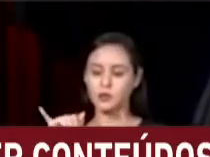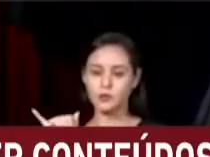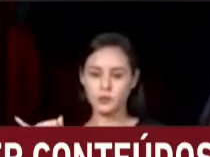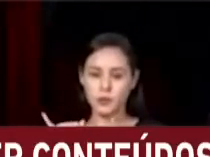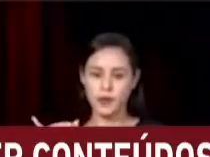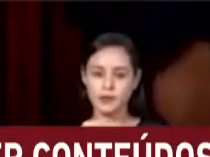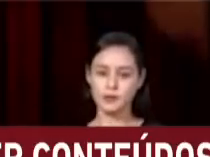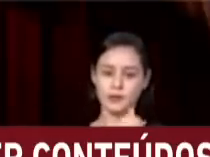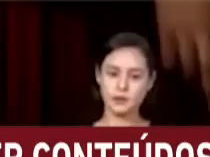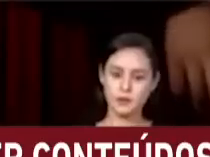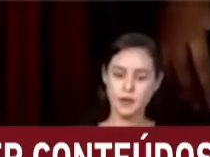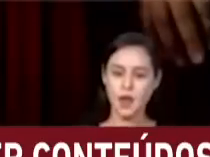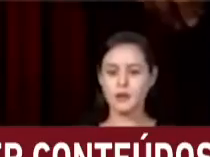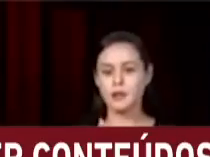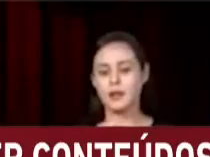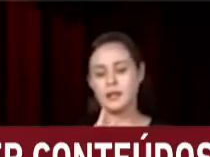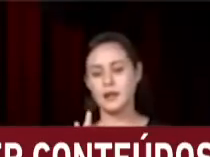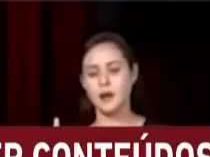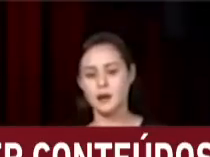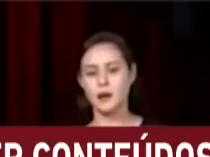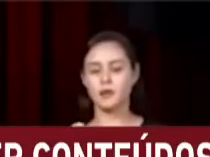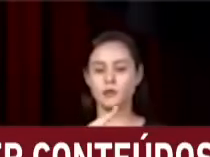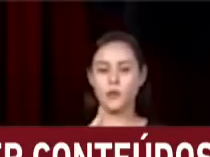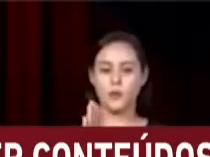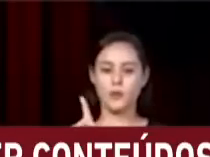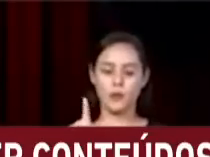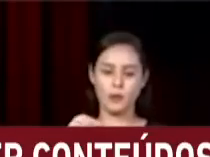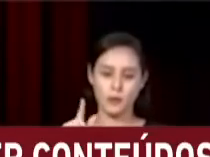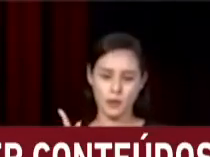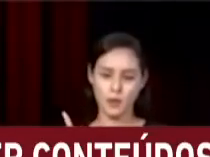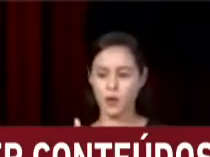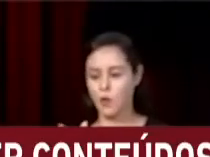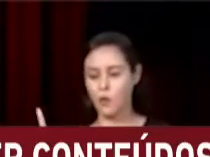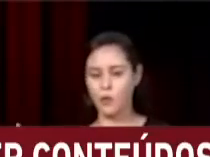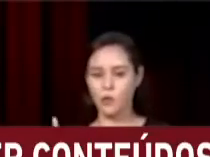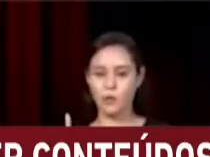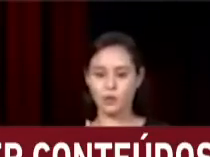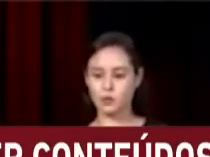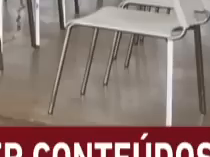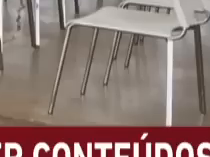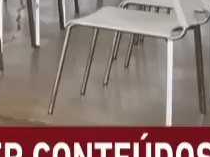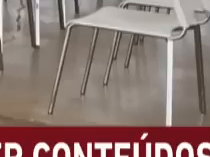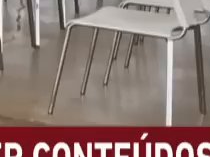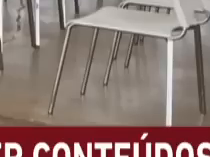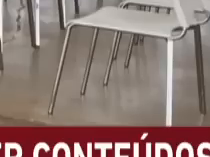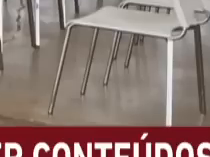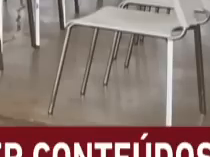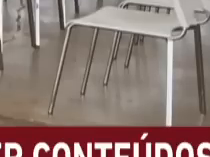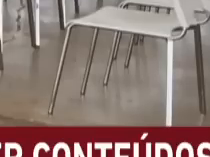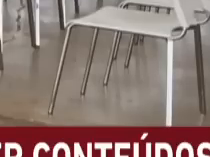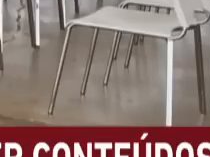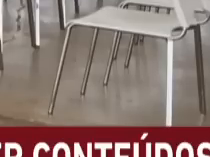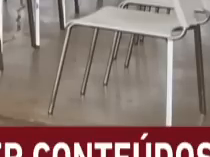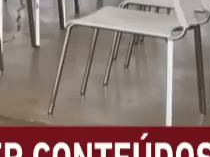sítio eleitoral, em blog, em sítio interativo ou social ou em outros meios eletrônicos de comunicação. A promessa do TSE é